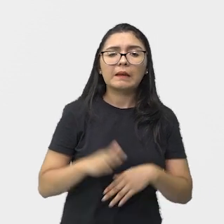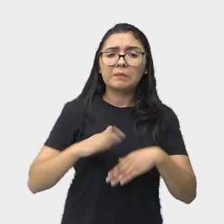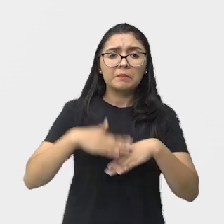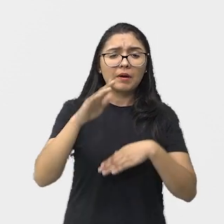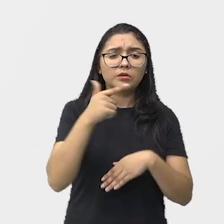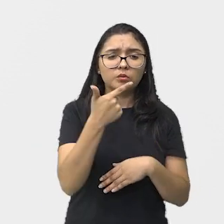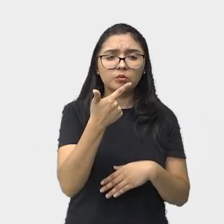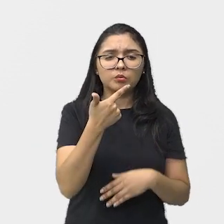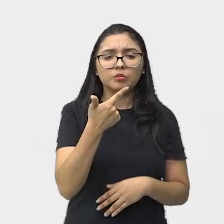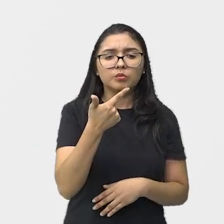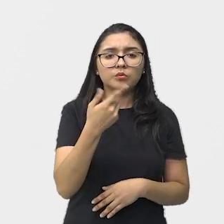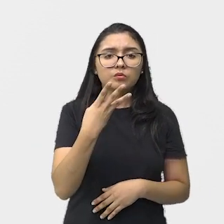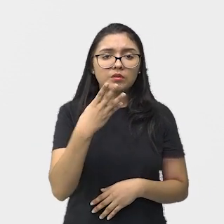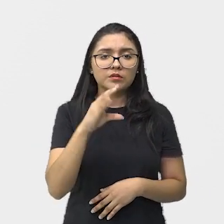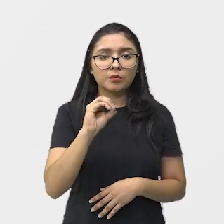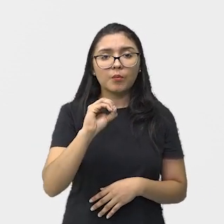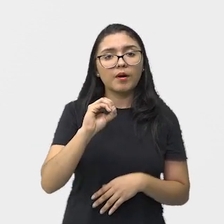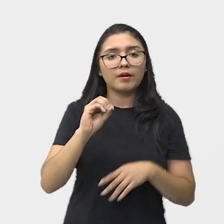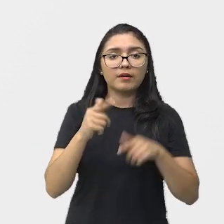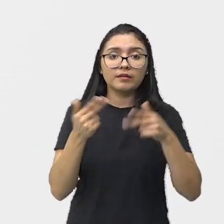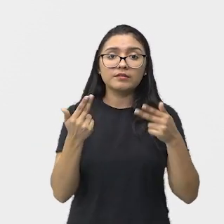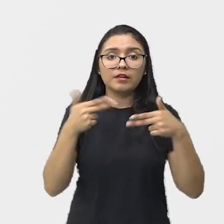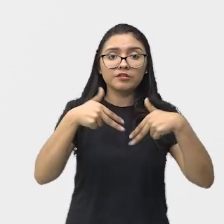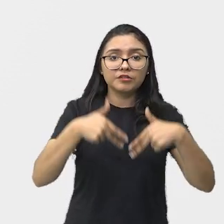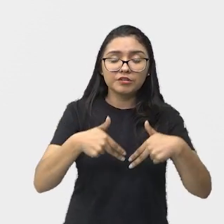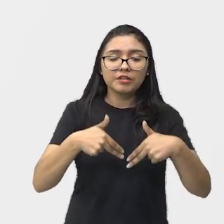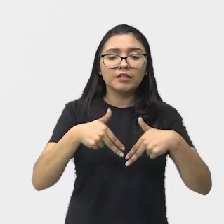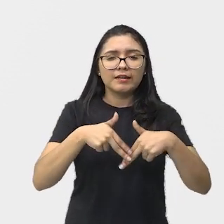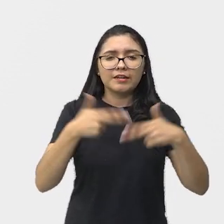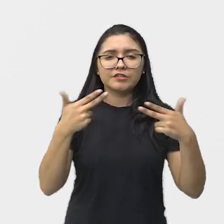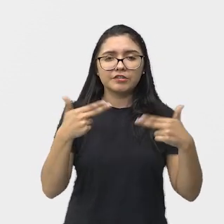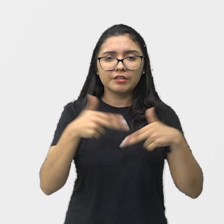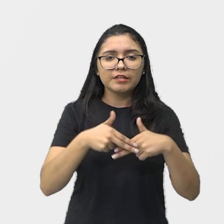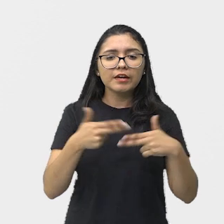mais de 240 etnias somavam